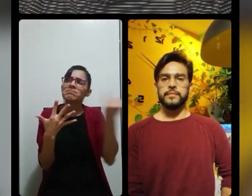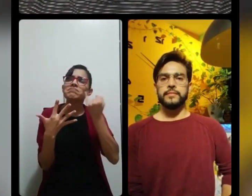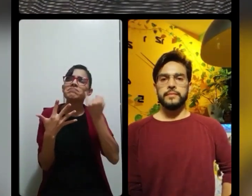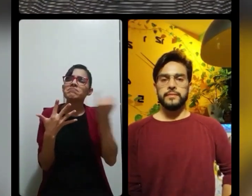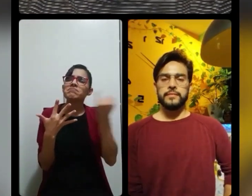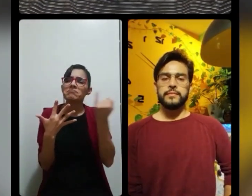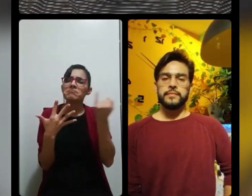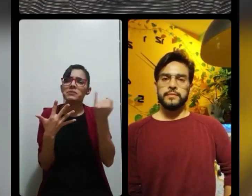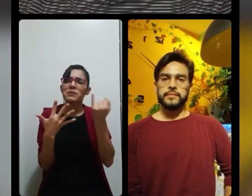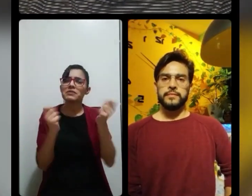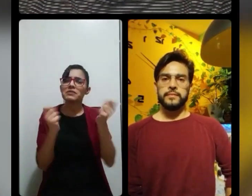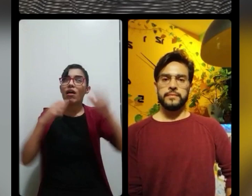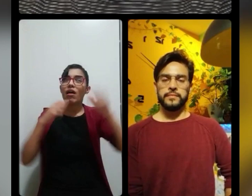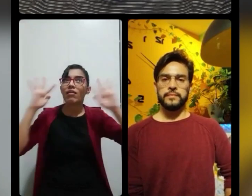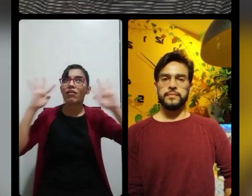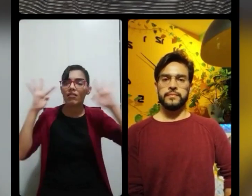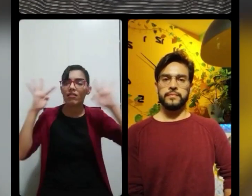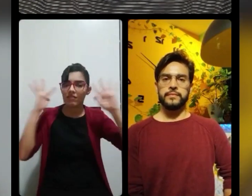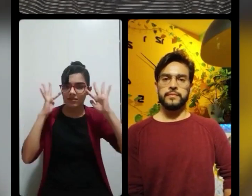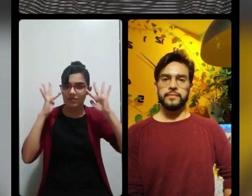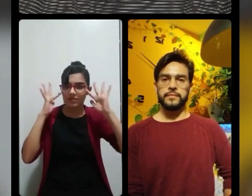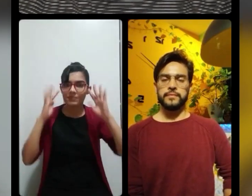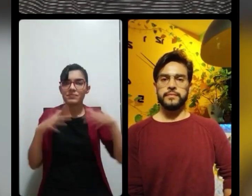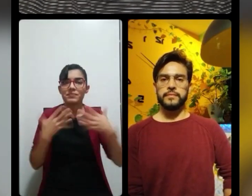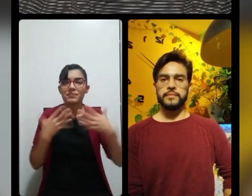é Cascudo é seminal em 47,